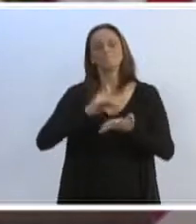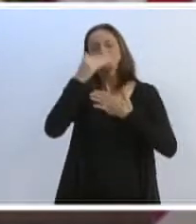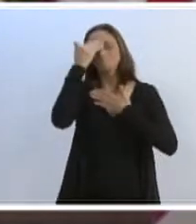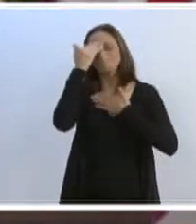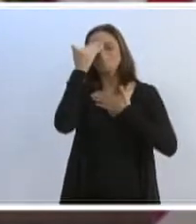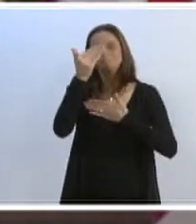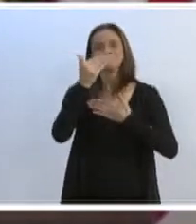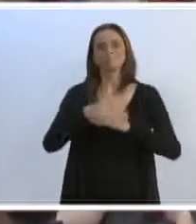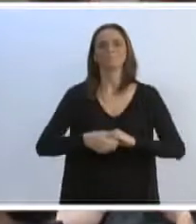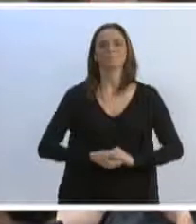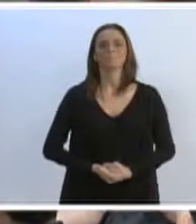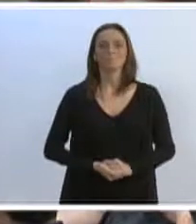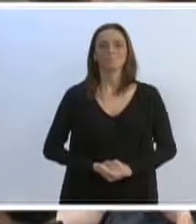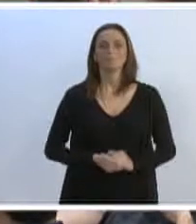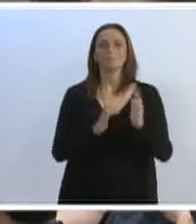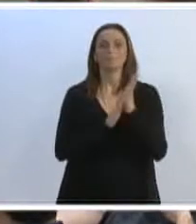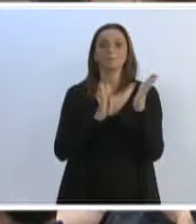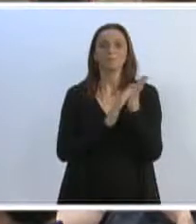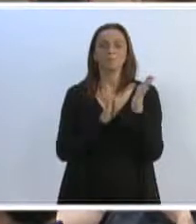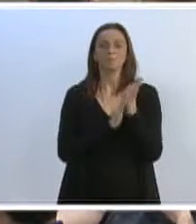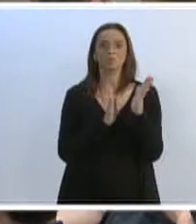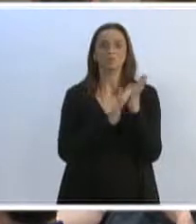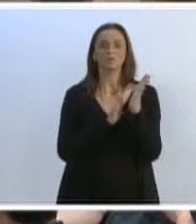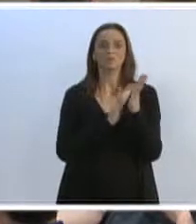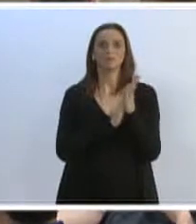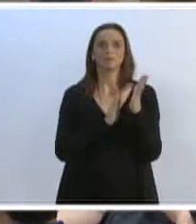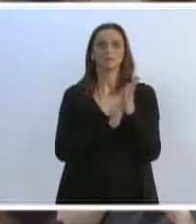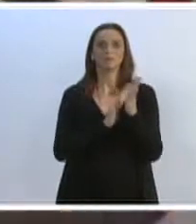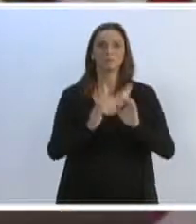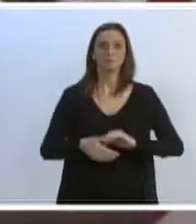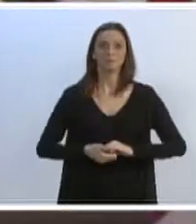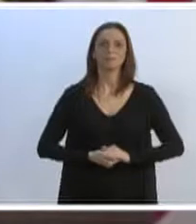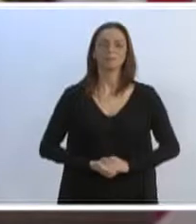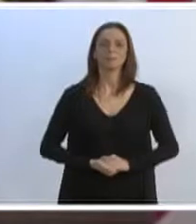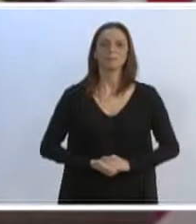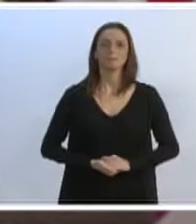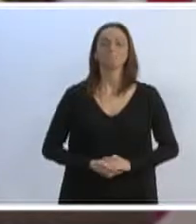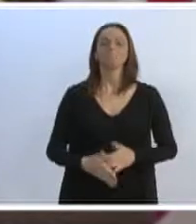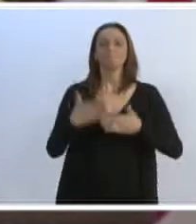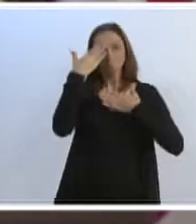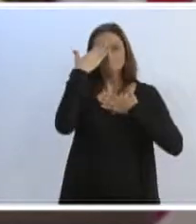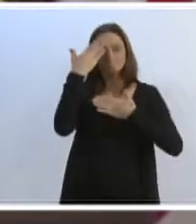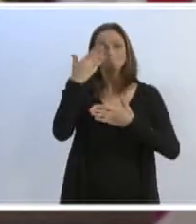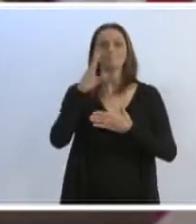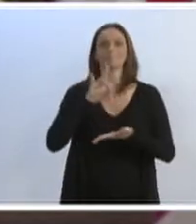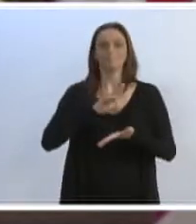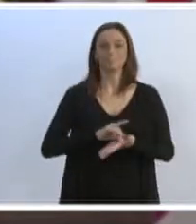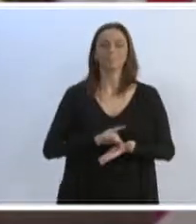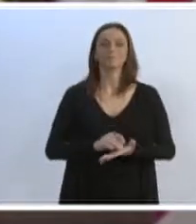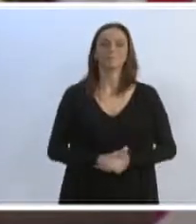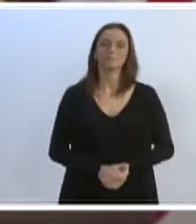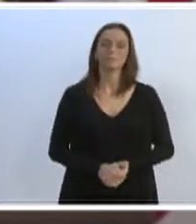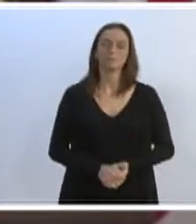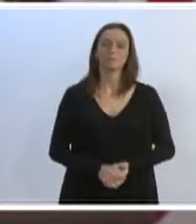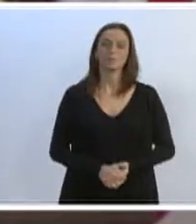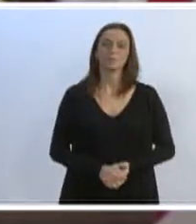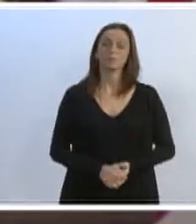da revista para todos os cantos do país e as manifestações são sempre de agradável surpresa